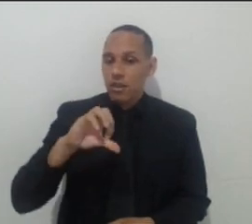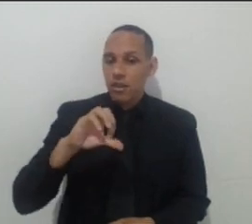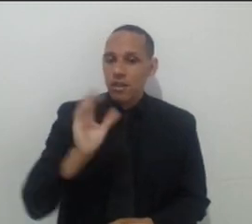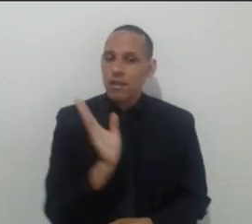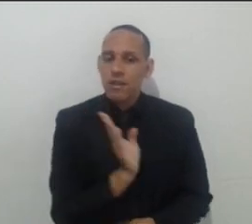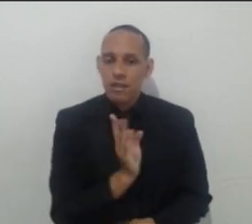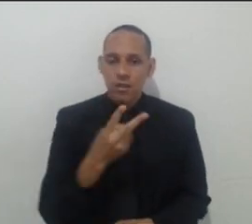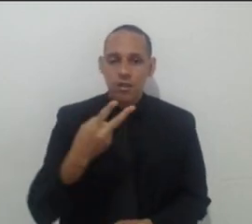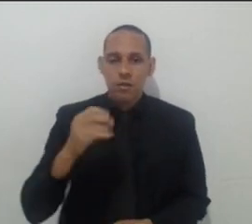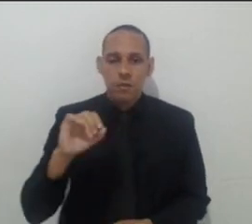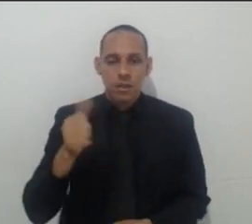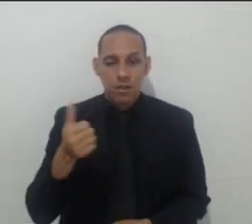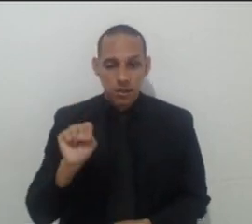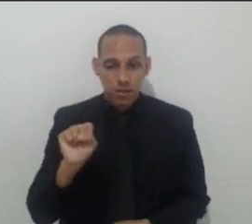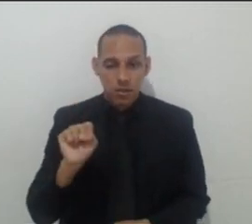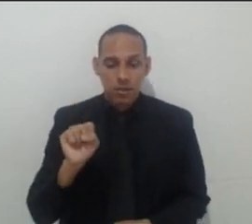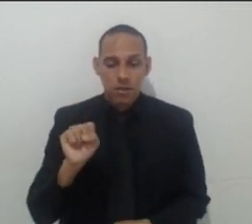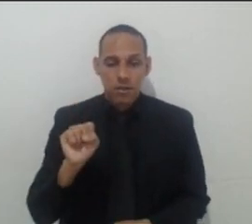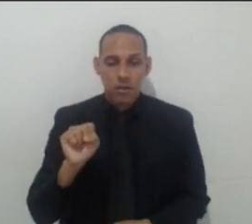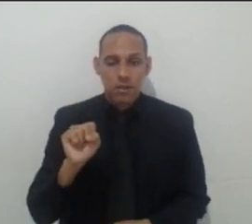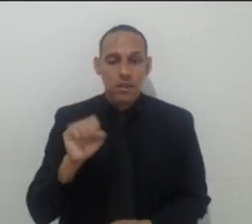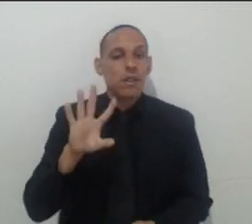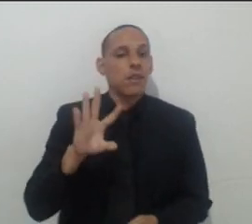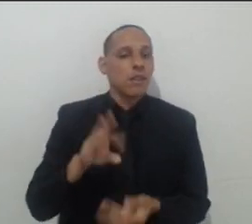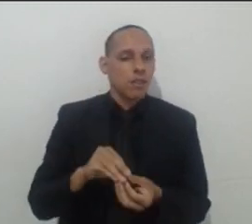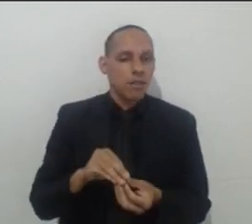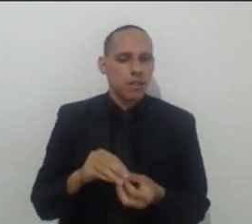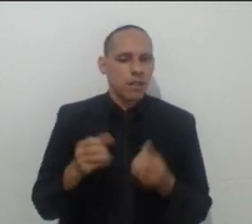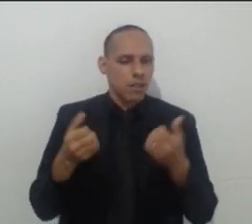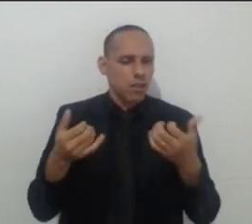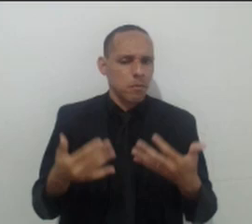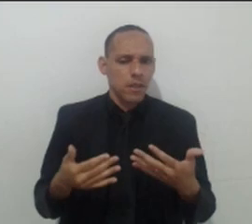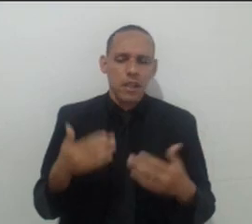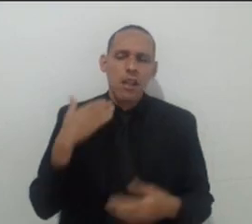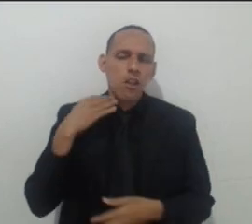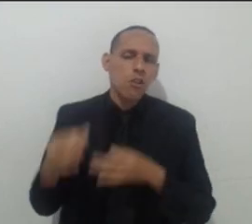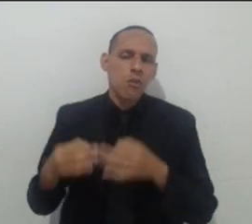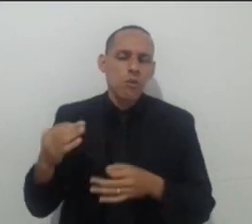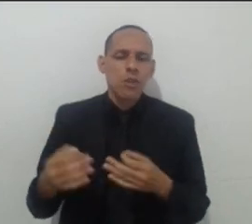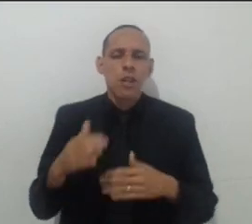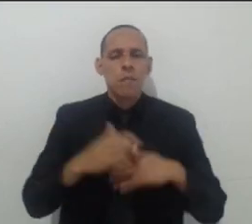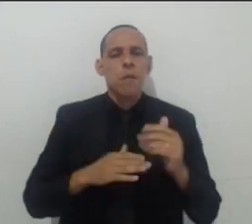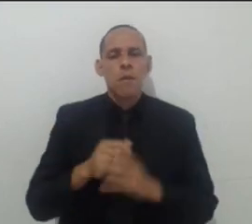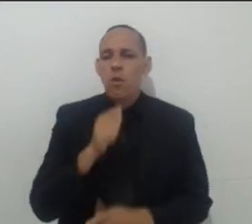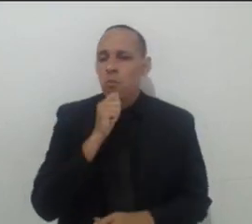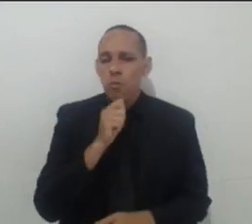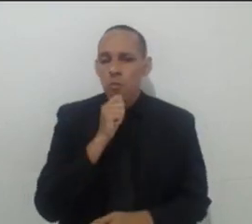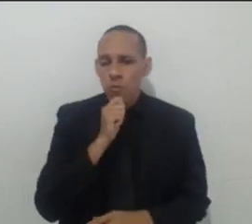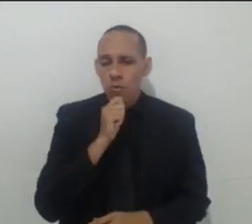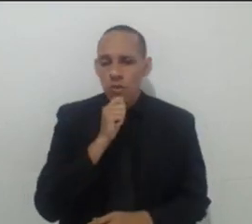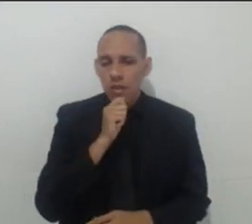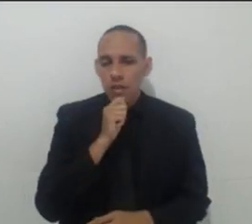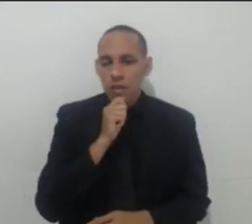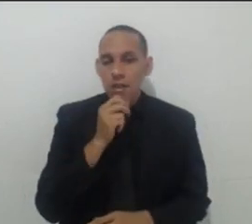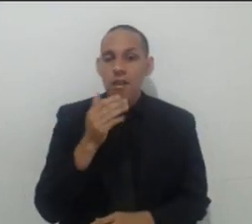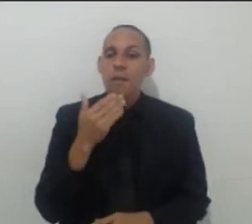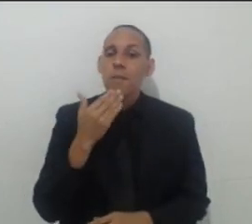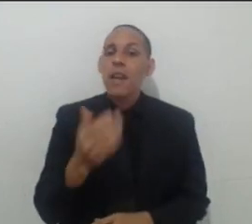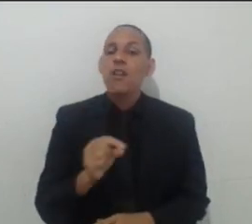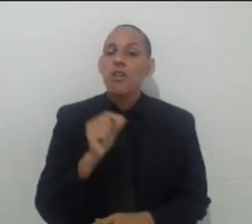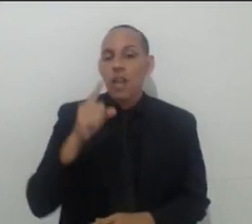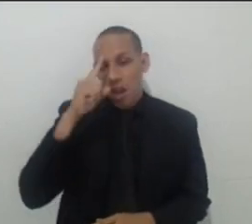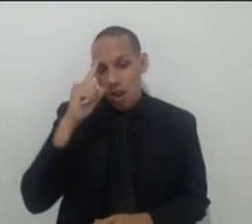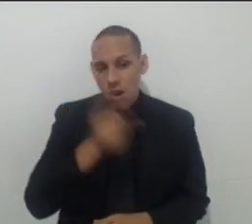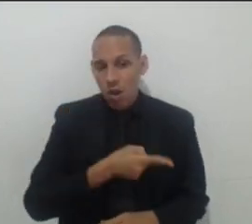080-6323-29/2018, em síntese, alegando que a juíza não era competente e pedindo para ser feito o desfazimento da ordem de bloqueio.